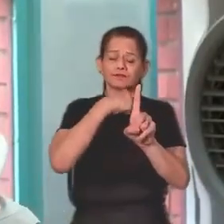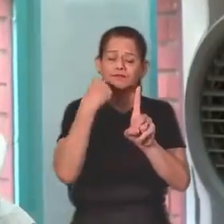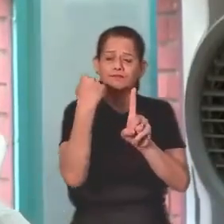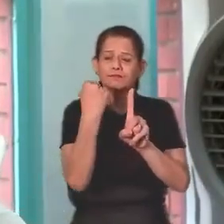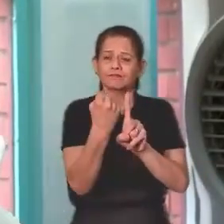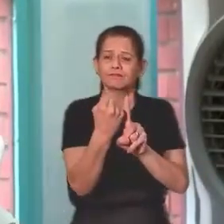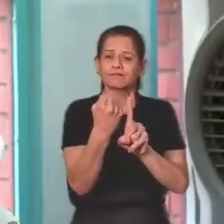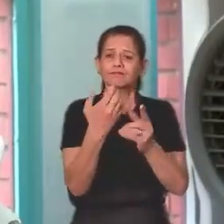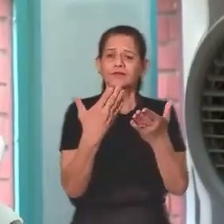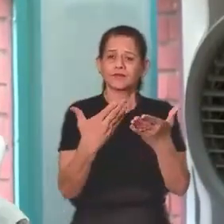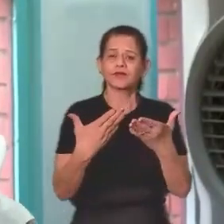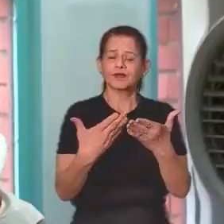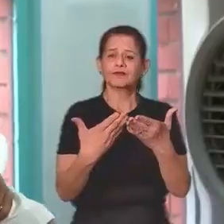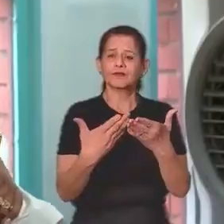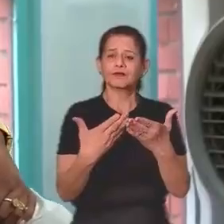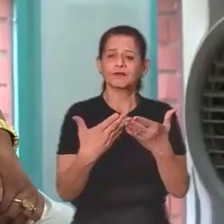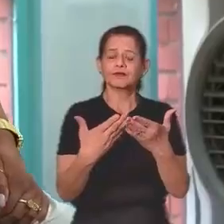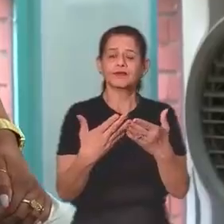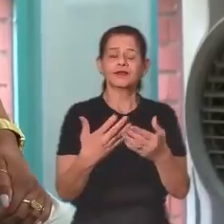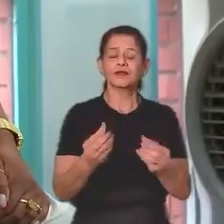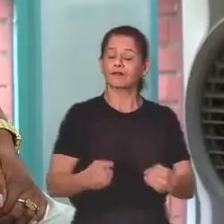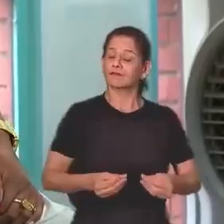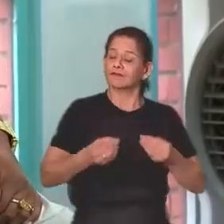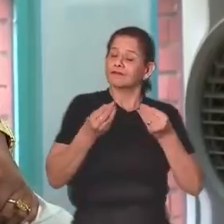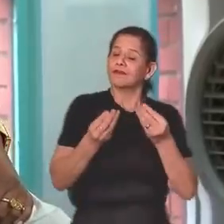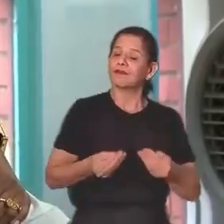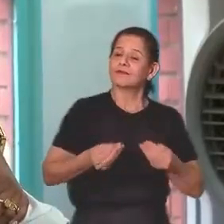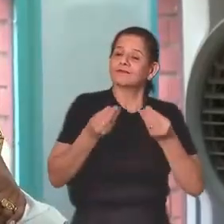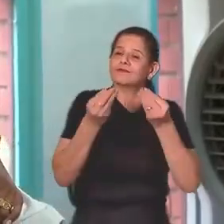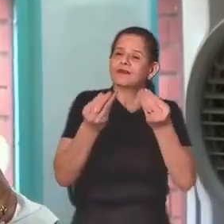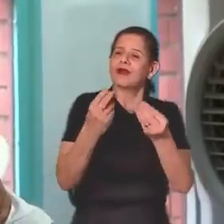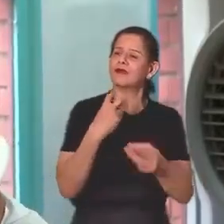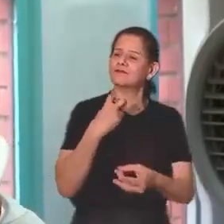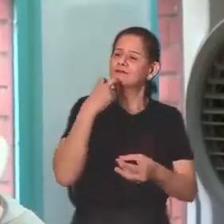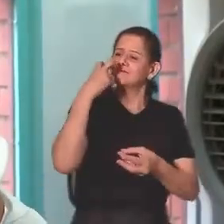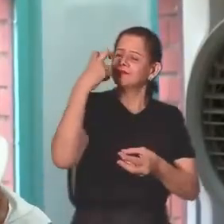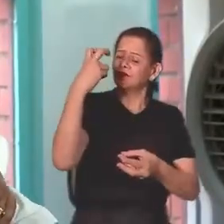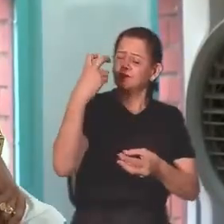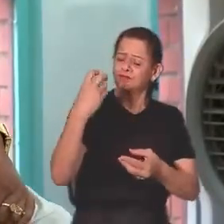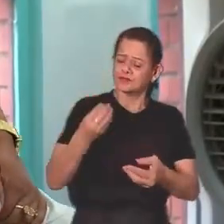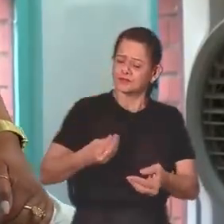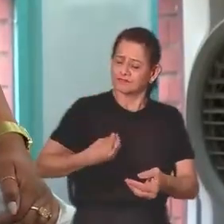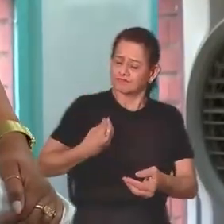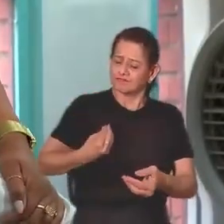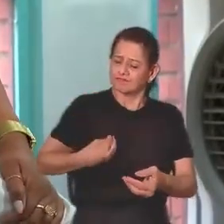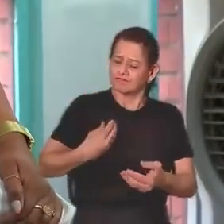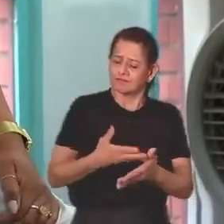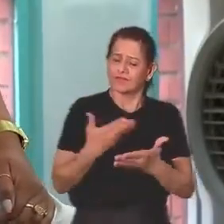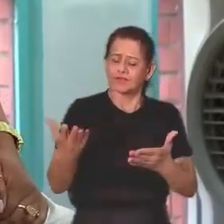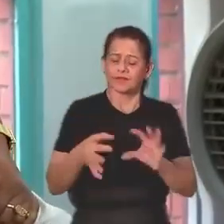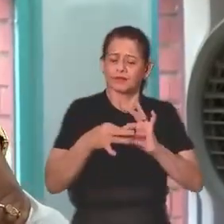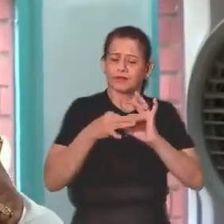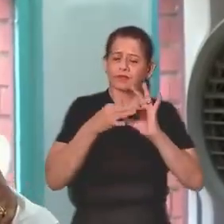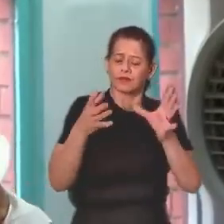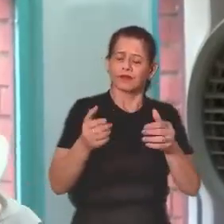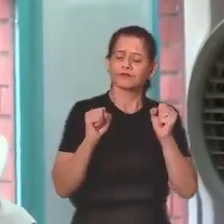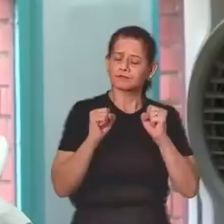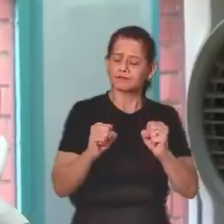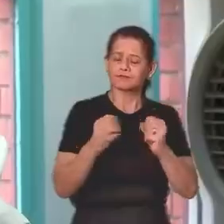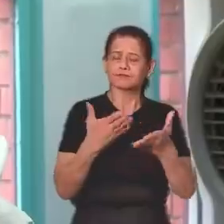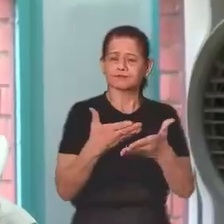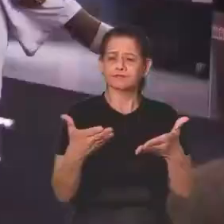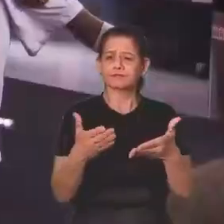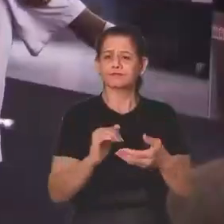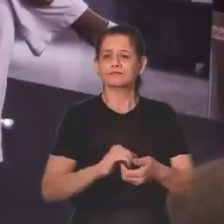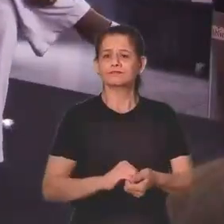para mim, é dar voz, né, aos nossos silêncios, assim, e ter liberdade para isso.